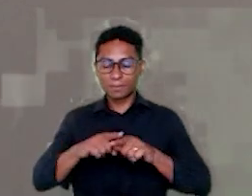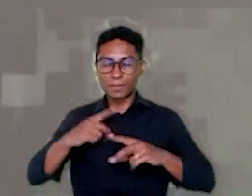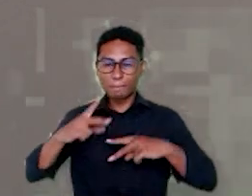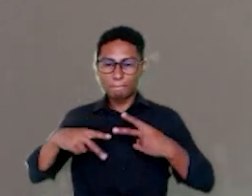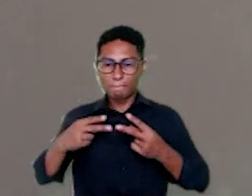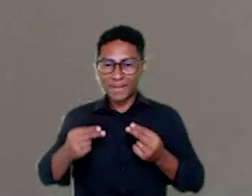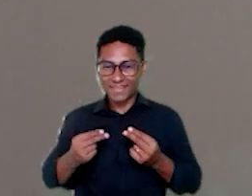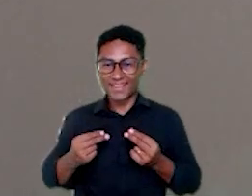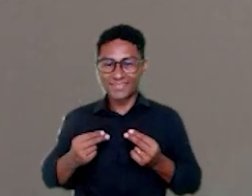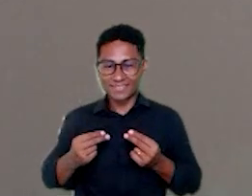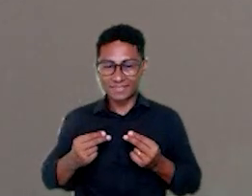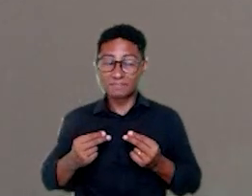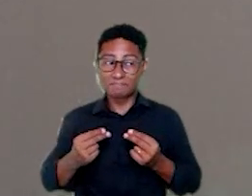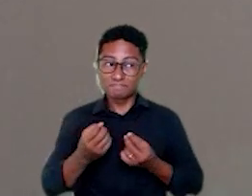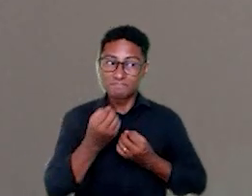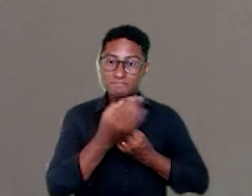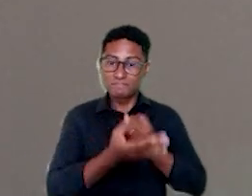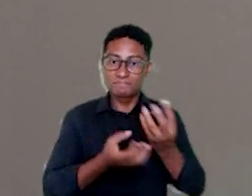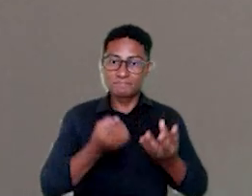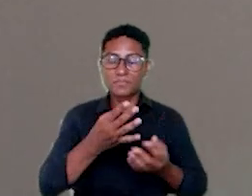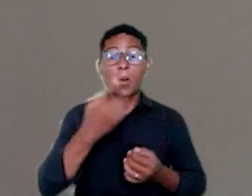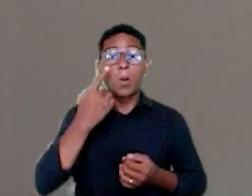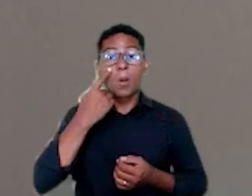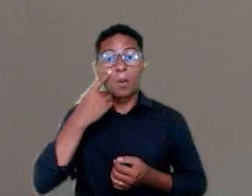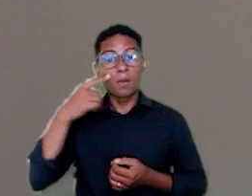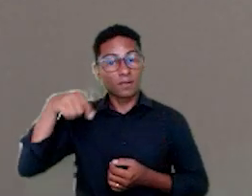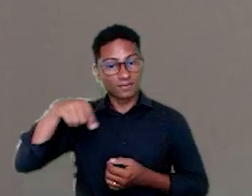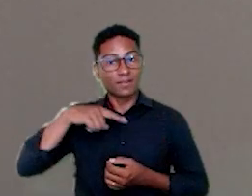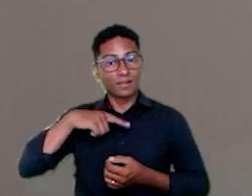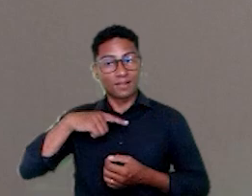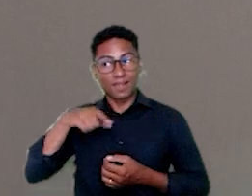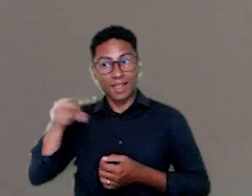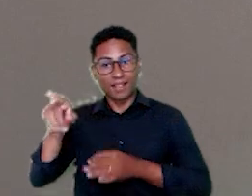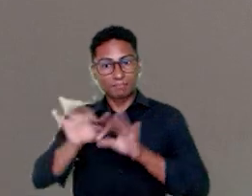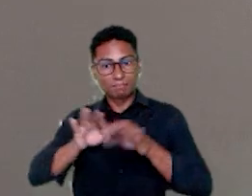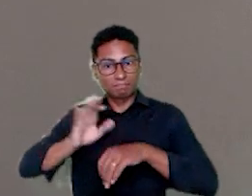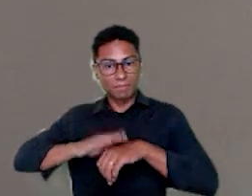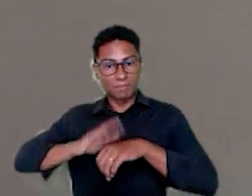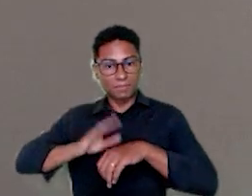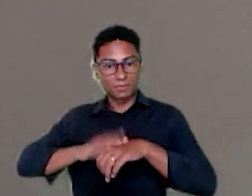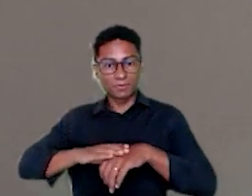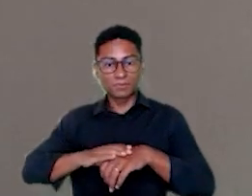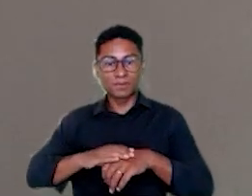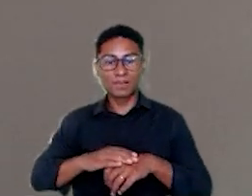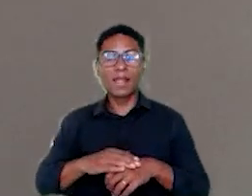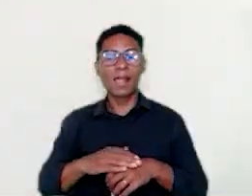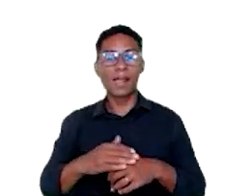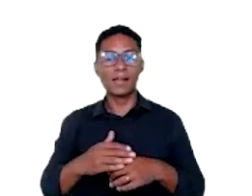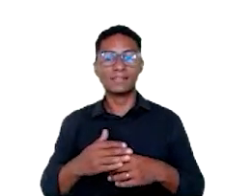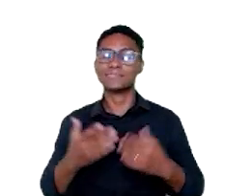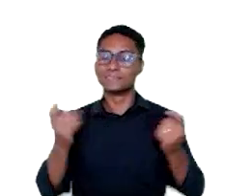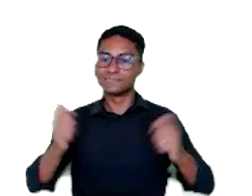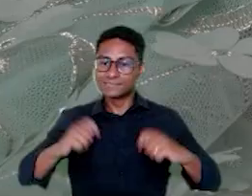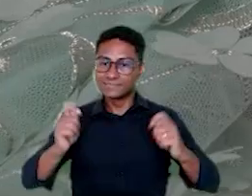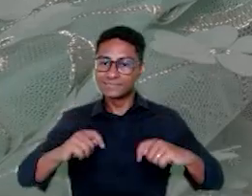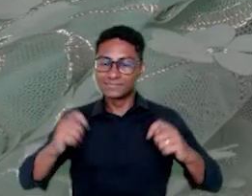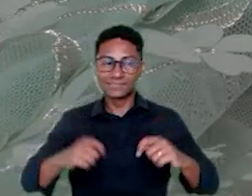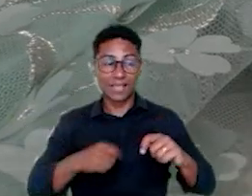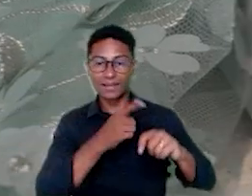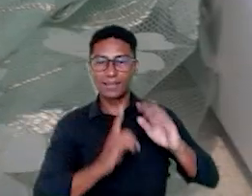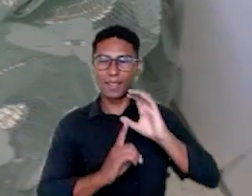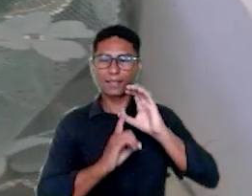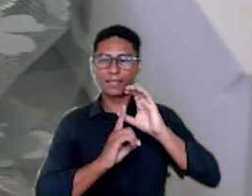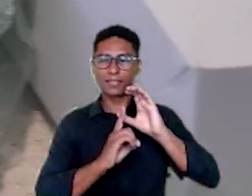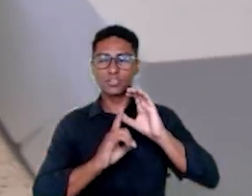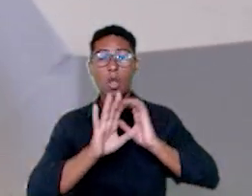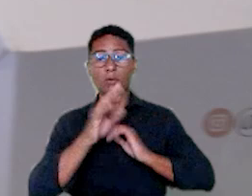tá aqui com alguns kits que a Andrea preparou aqui para mostrar para vocês, né? De possibilidades de como oferecer para o cliente, já